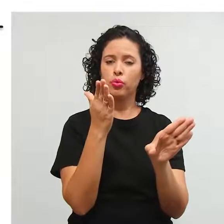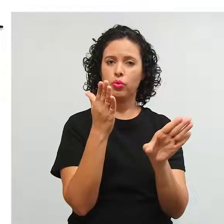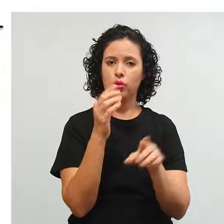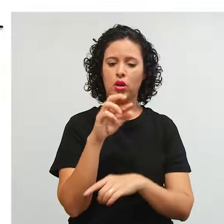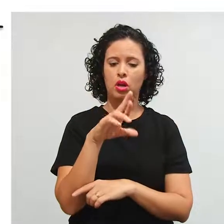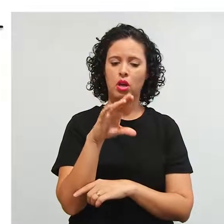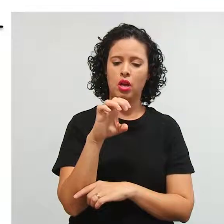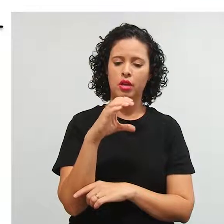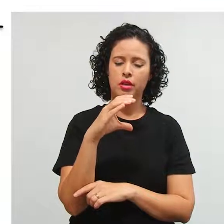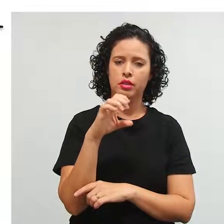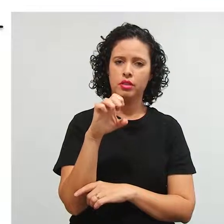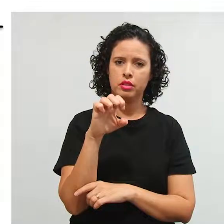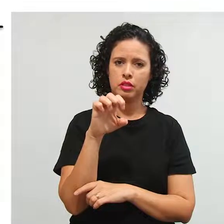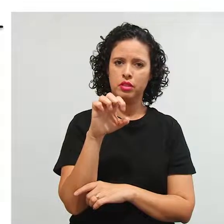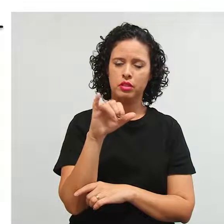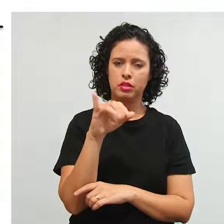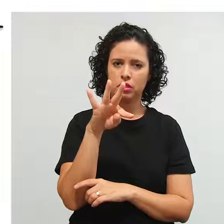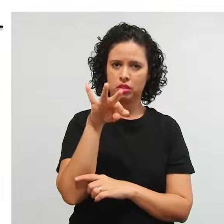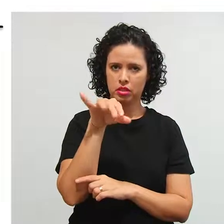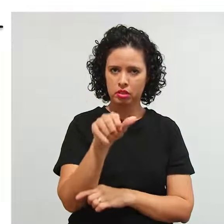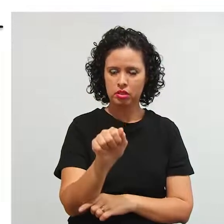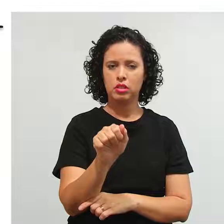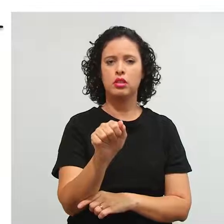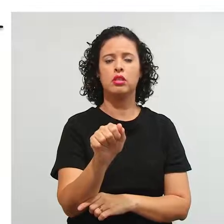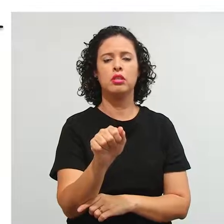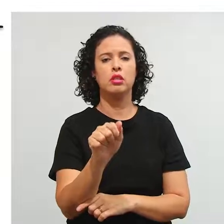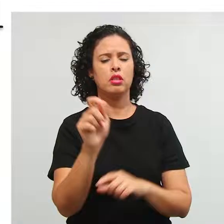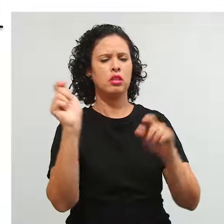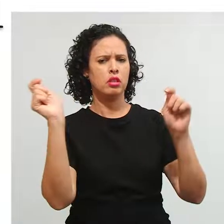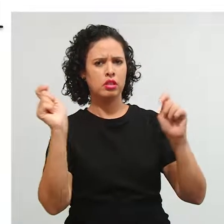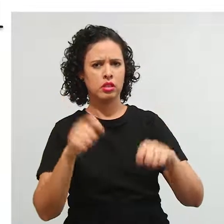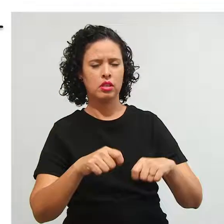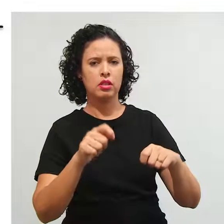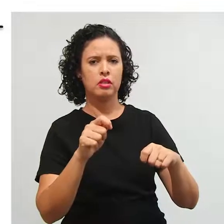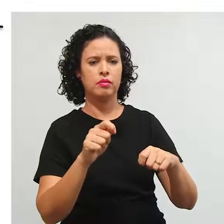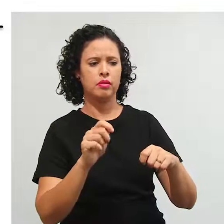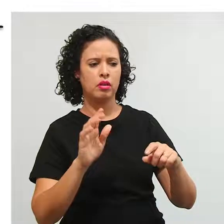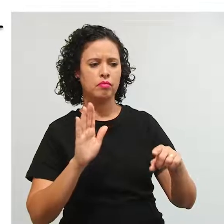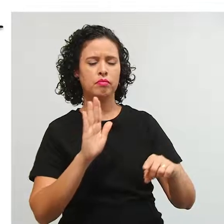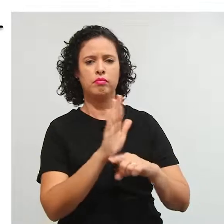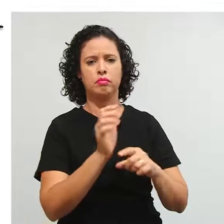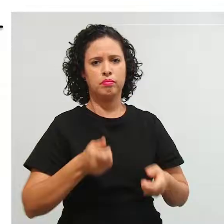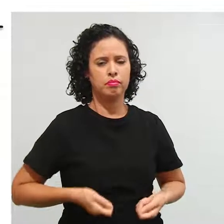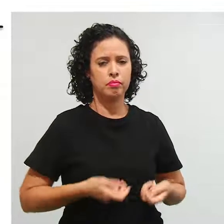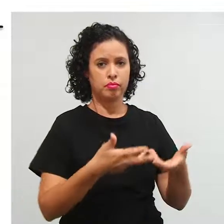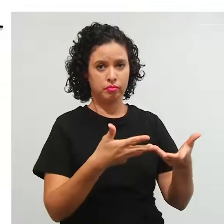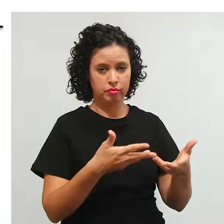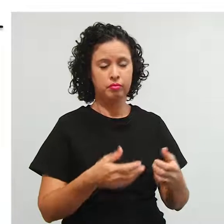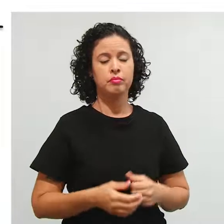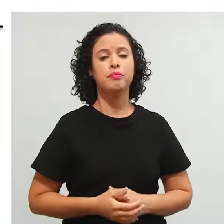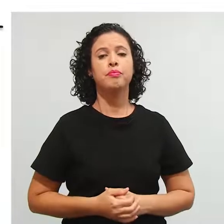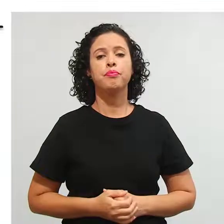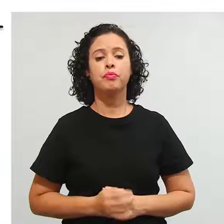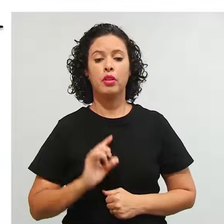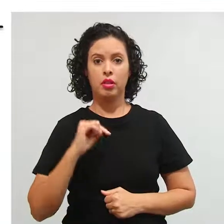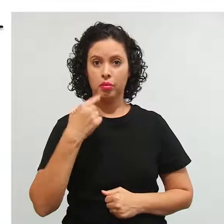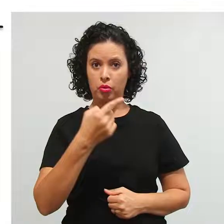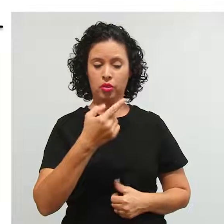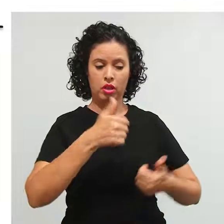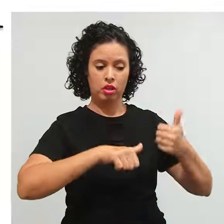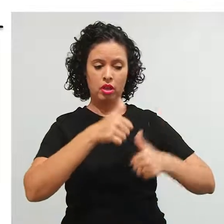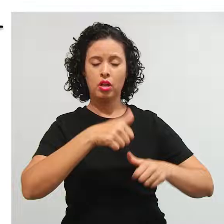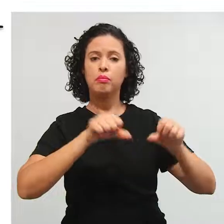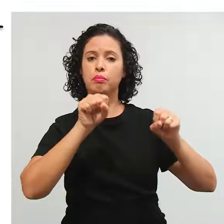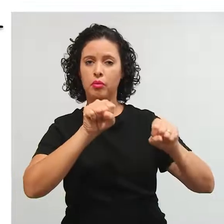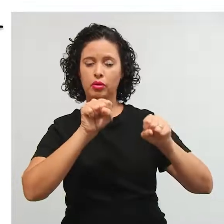receita arrecadada, ela é capaz de atender as despesas. Então, depois dessa análise, eu posso